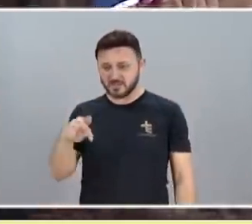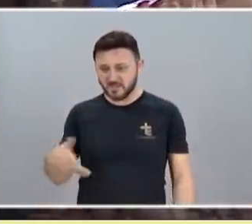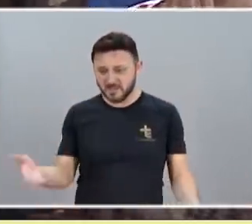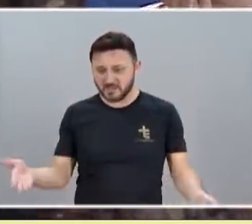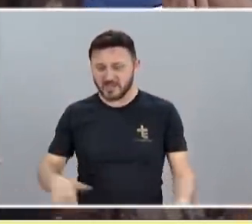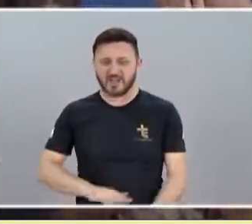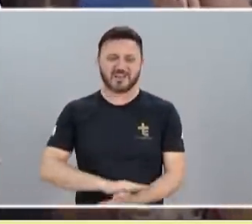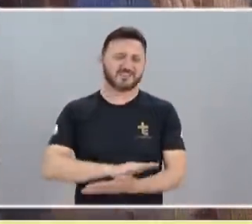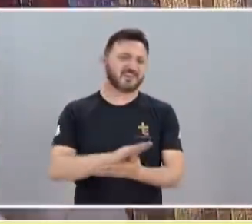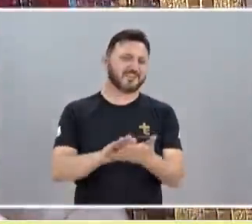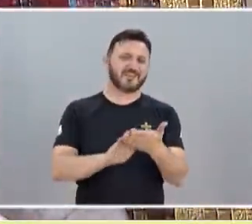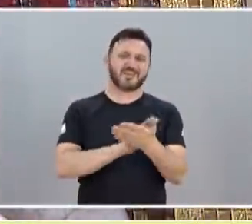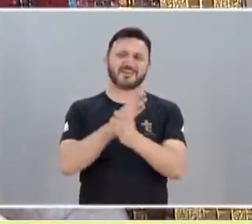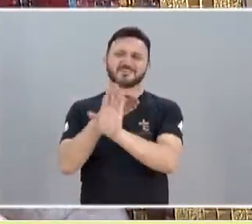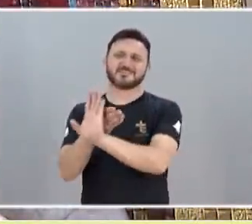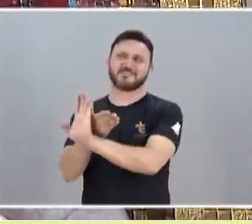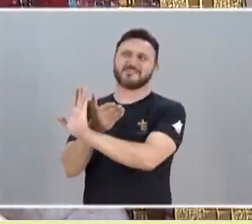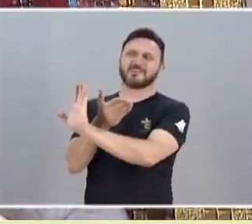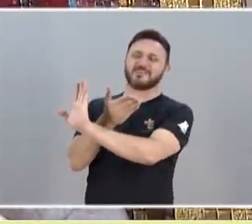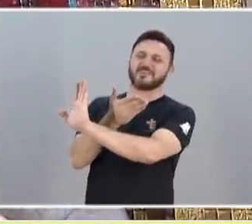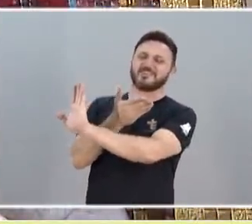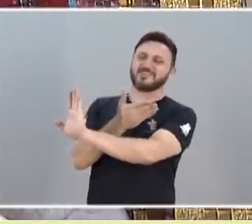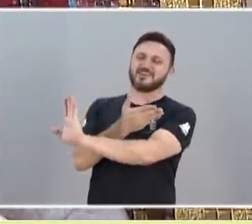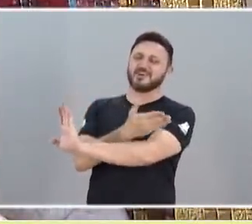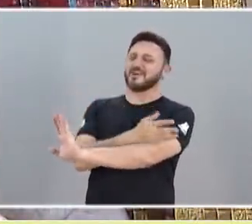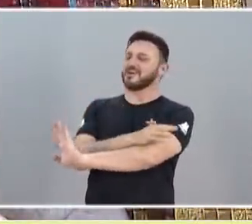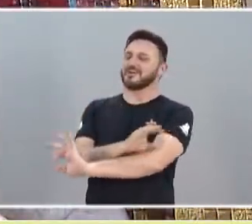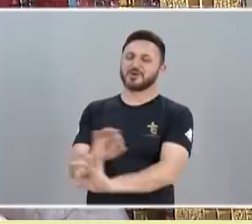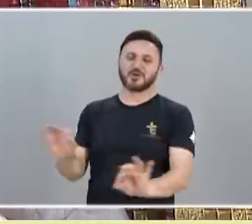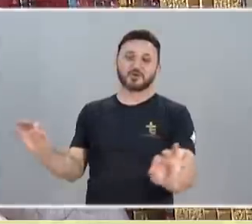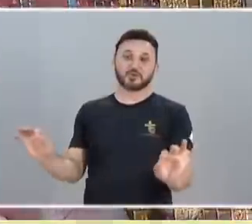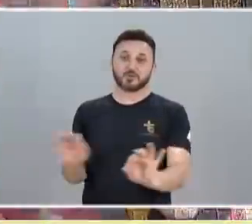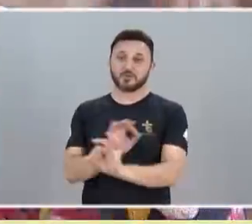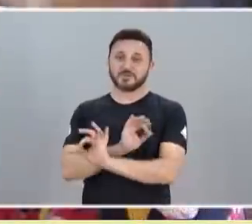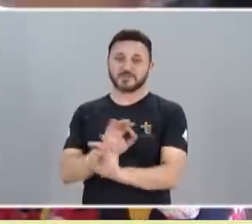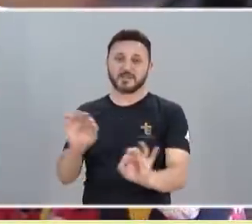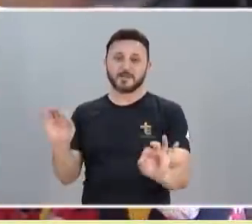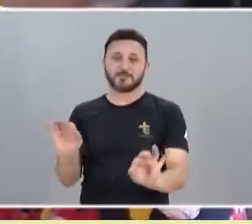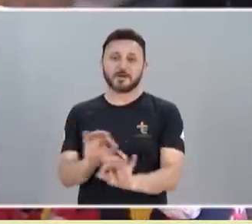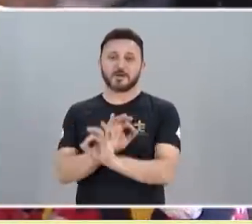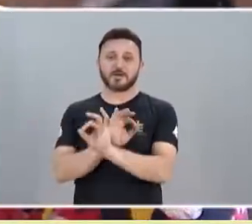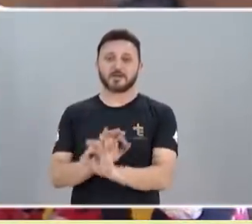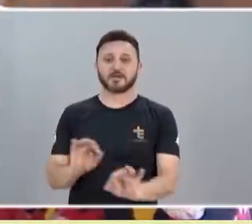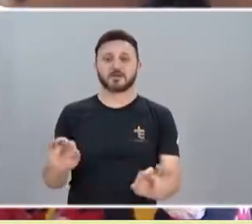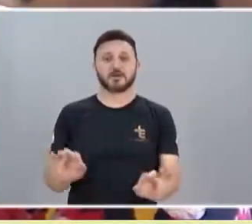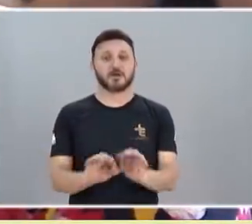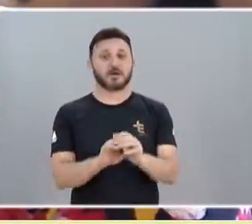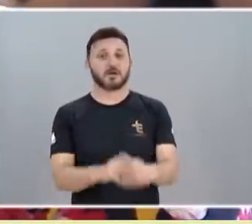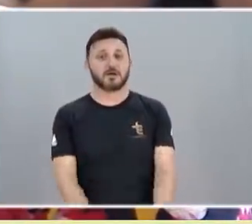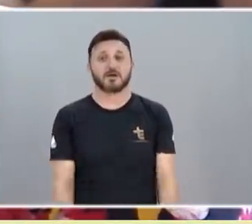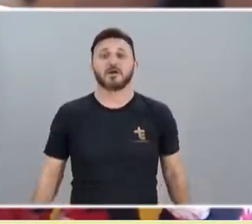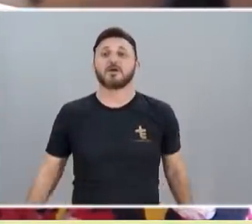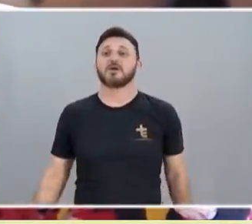liberdade. Nada nesta vida nos separará.